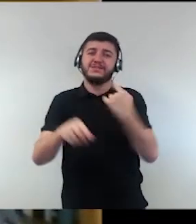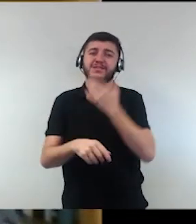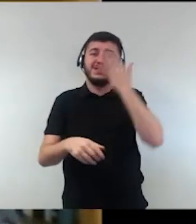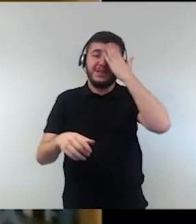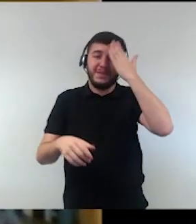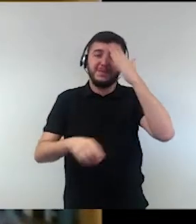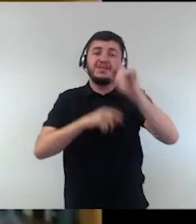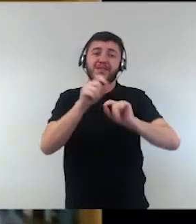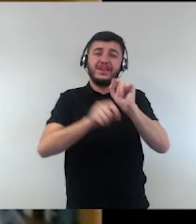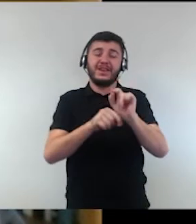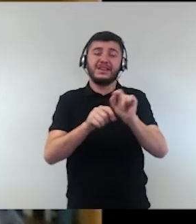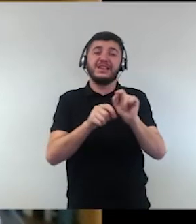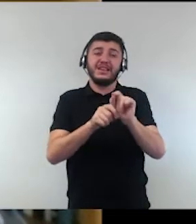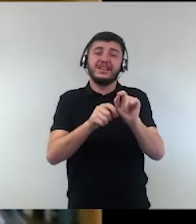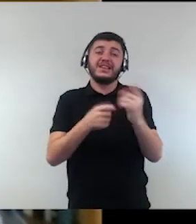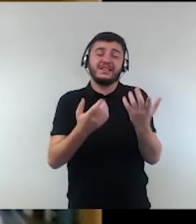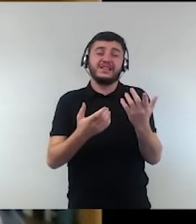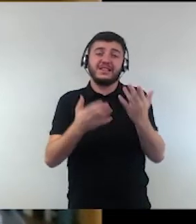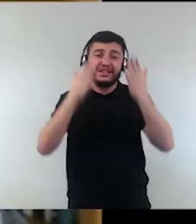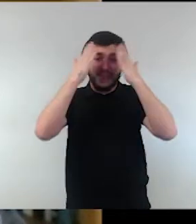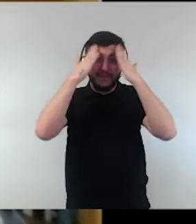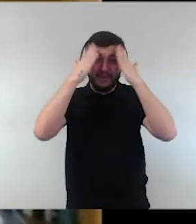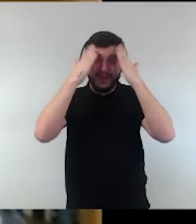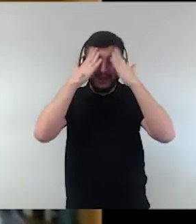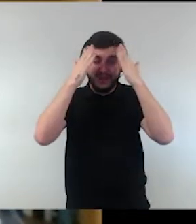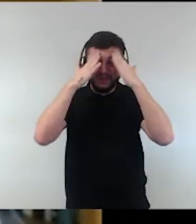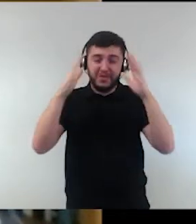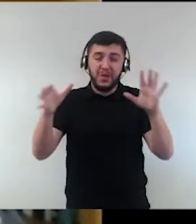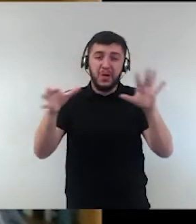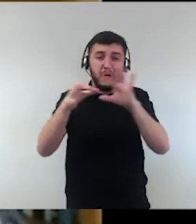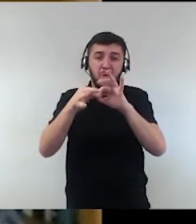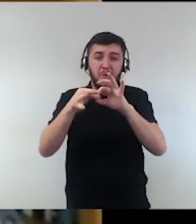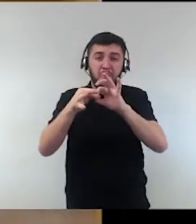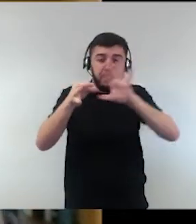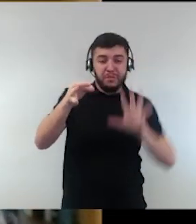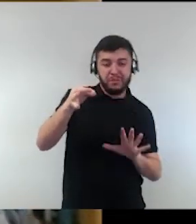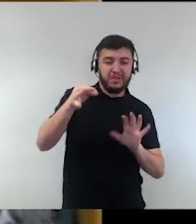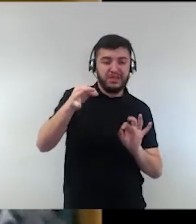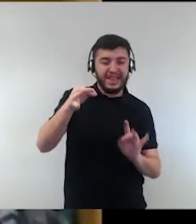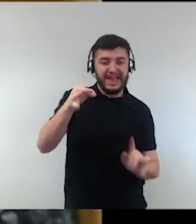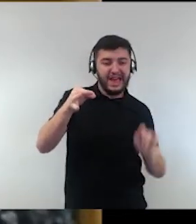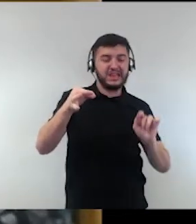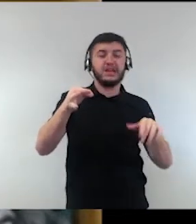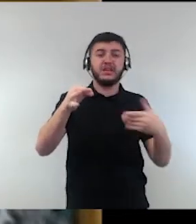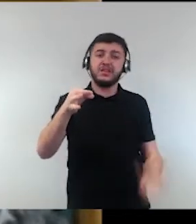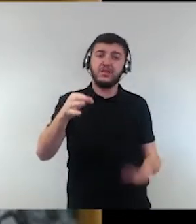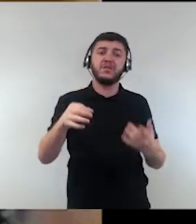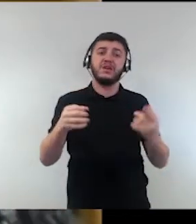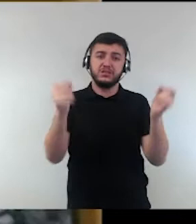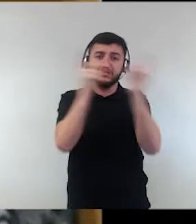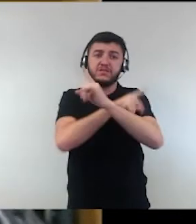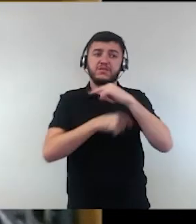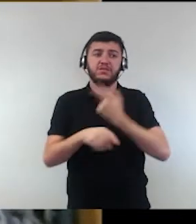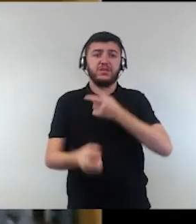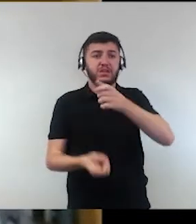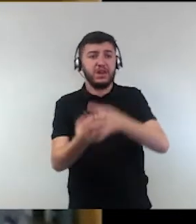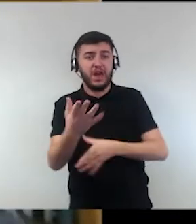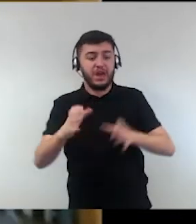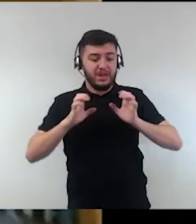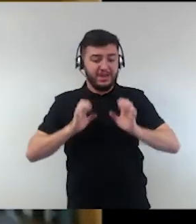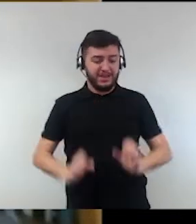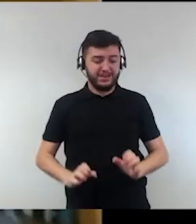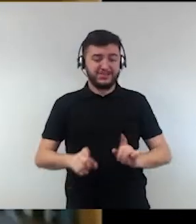saberes caminhem juntos, dificilmente a gente conseguirá construir um espaço ético, político,